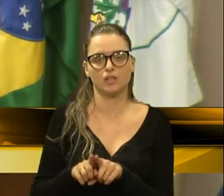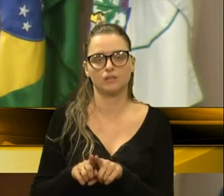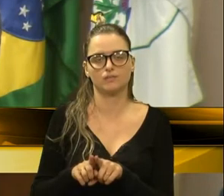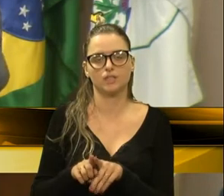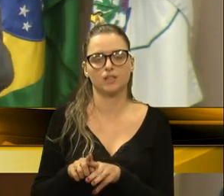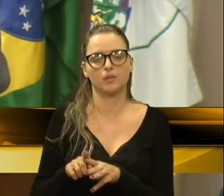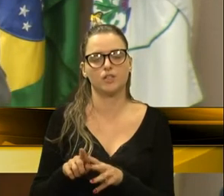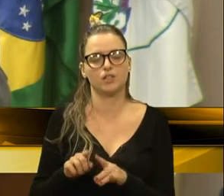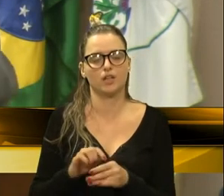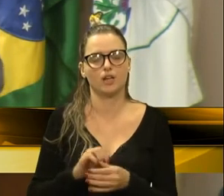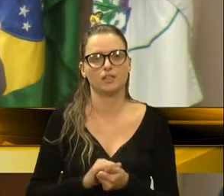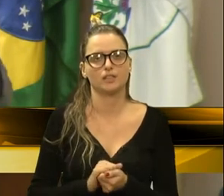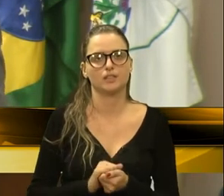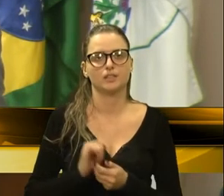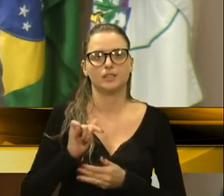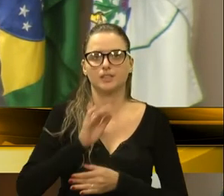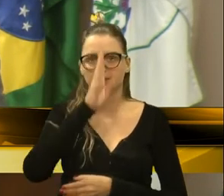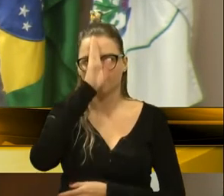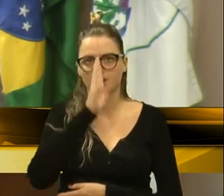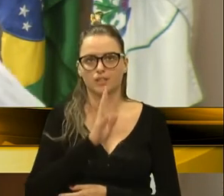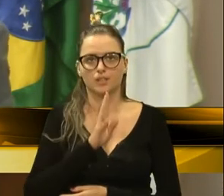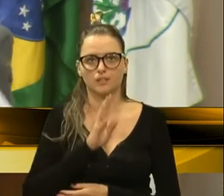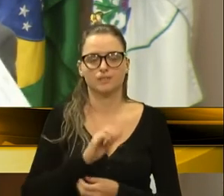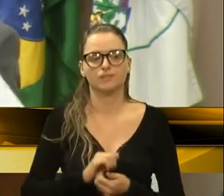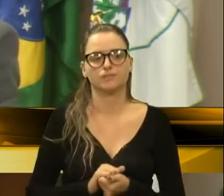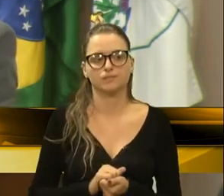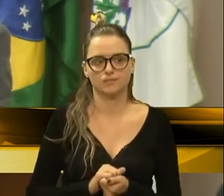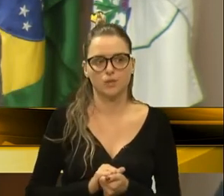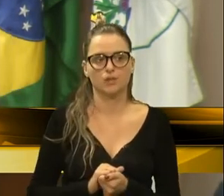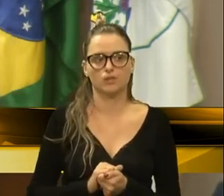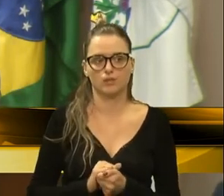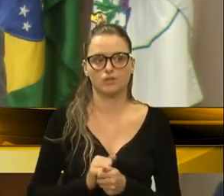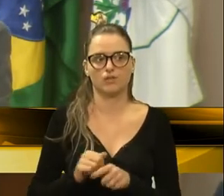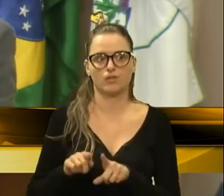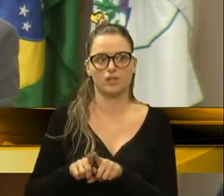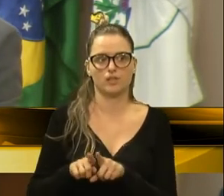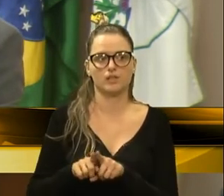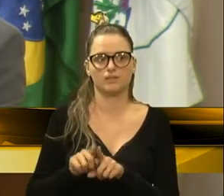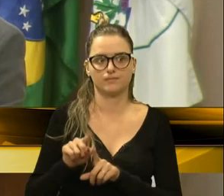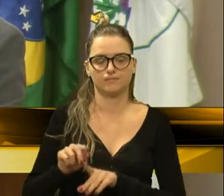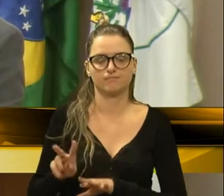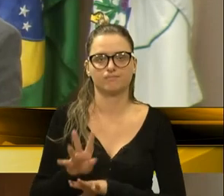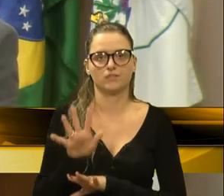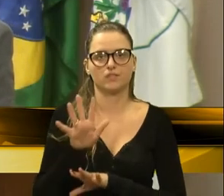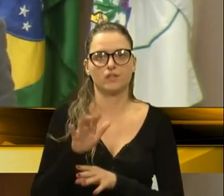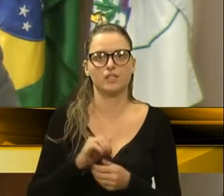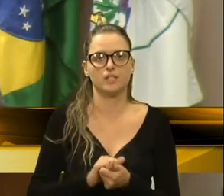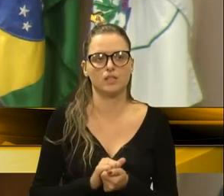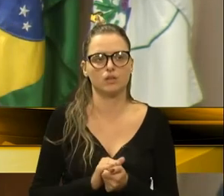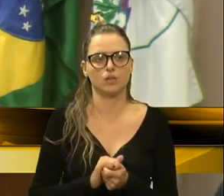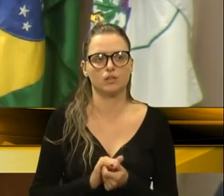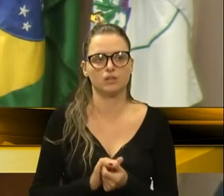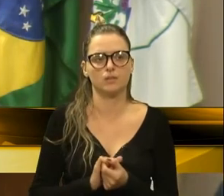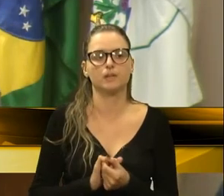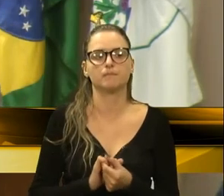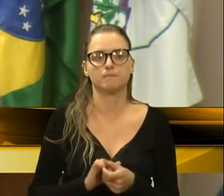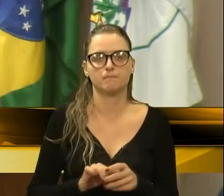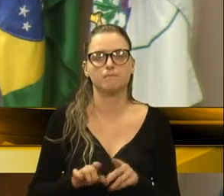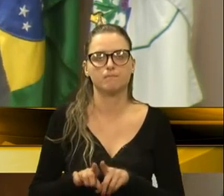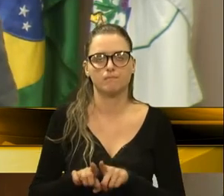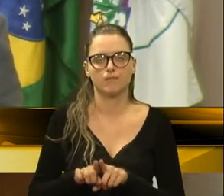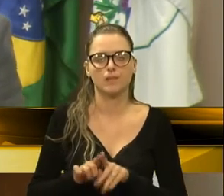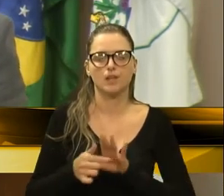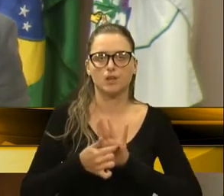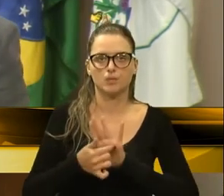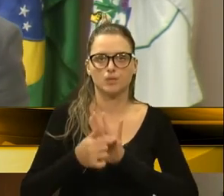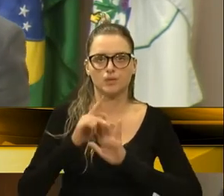atendimento público, que é de graça, mas, por ser de graça, muitas pessoas não valorizam. Então, vamos